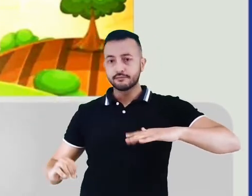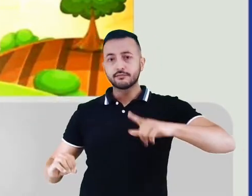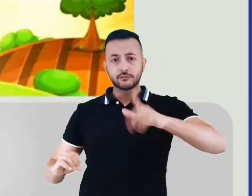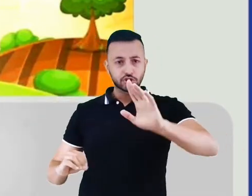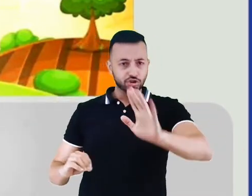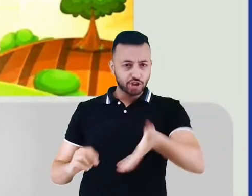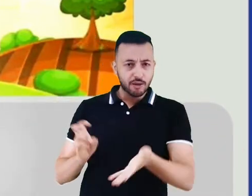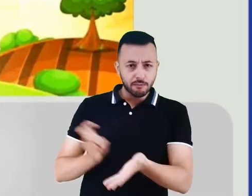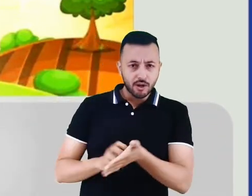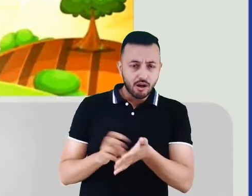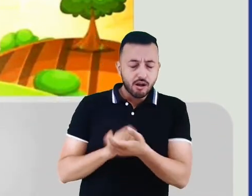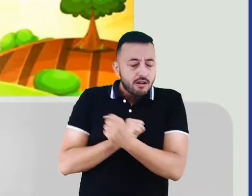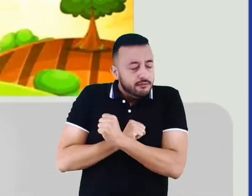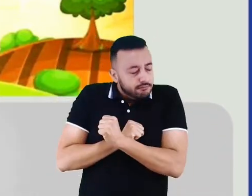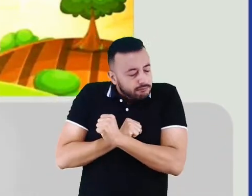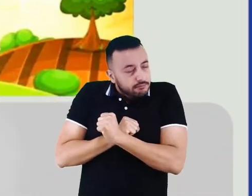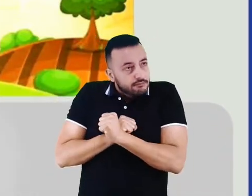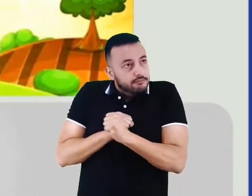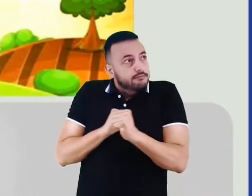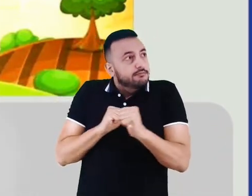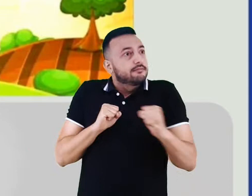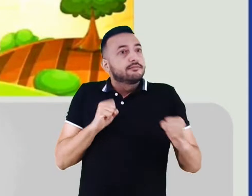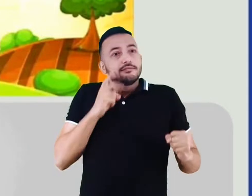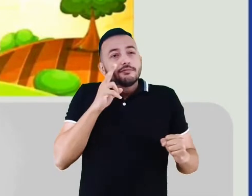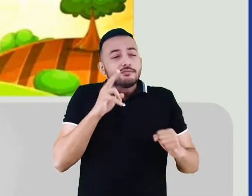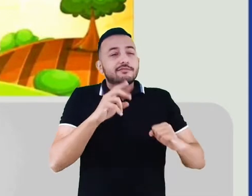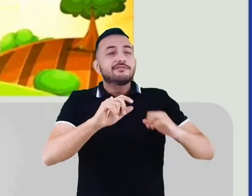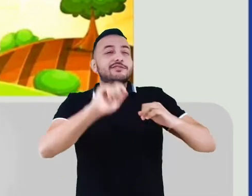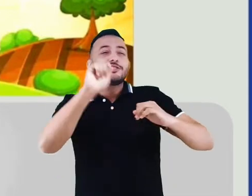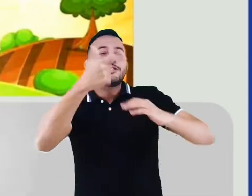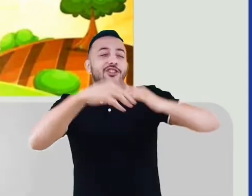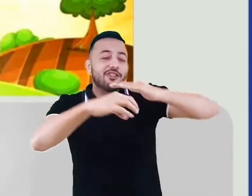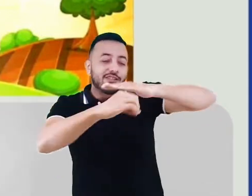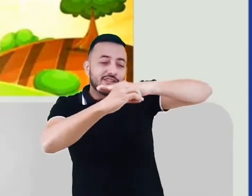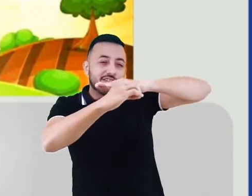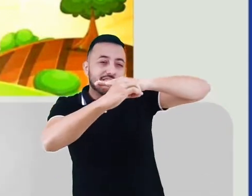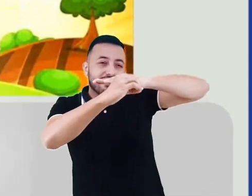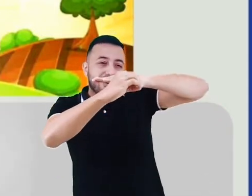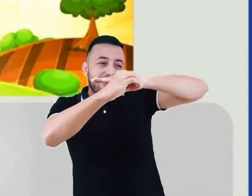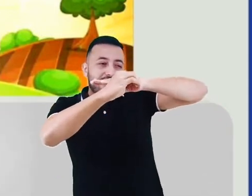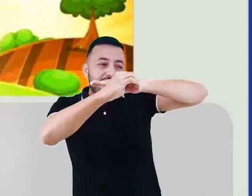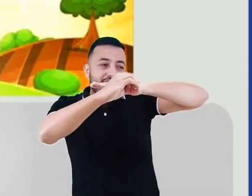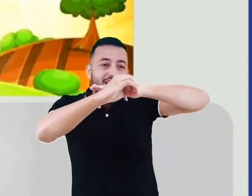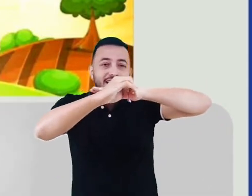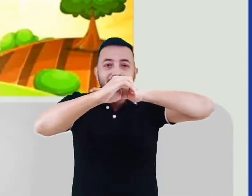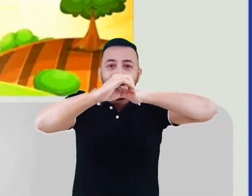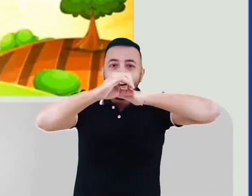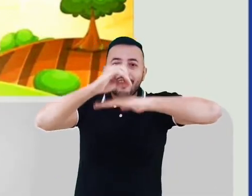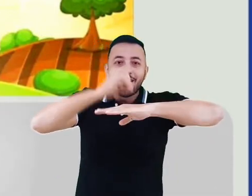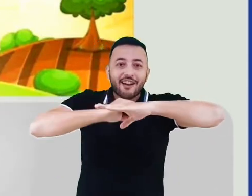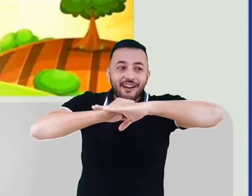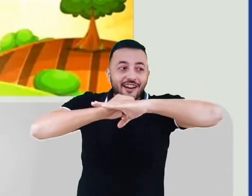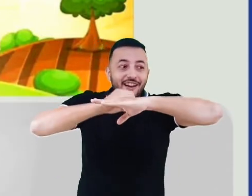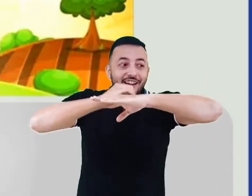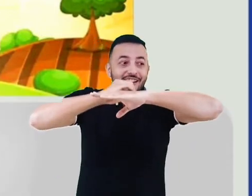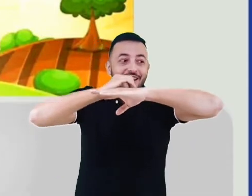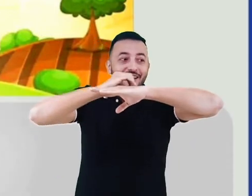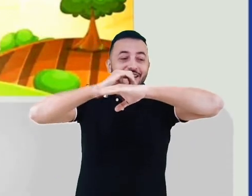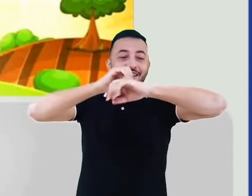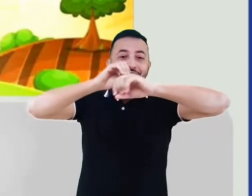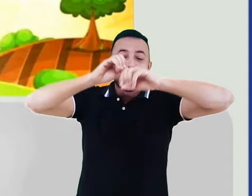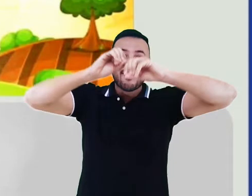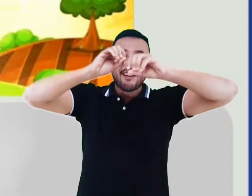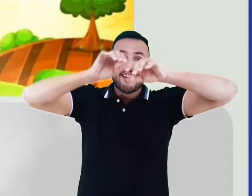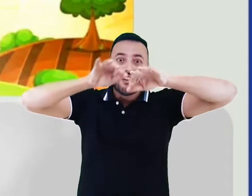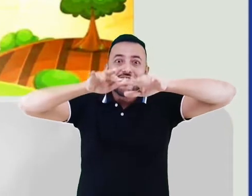de manhã bem cedinho e viu assim o sol raiando no céu, começando a